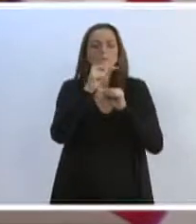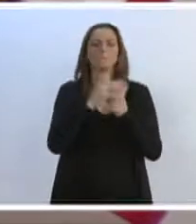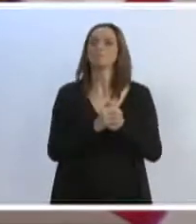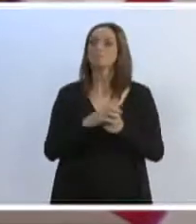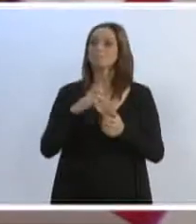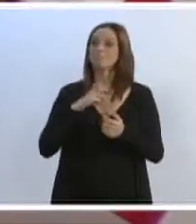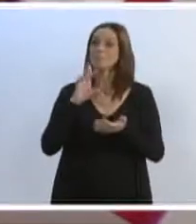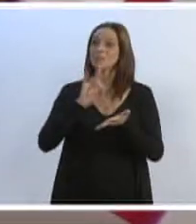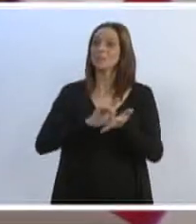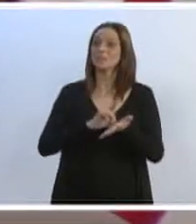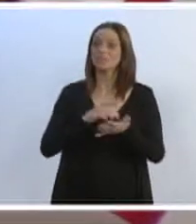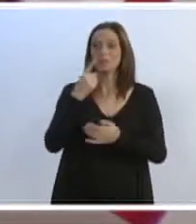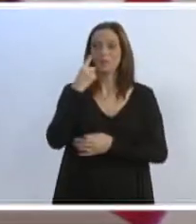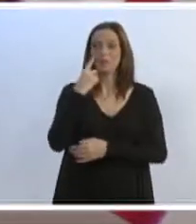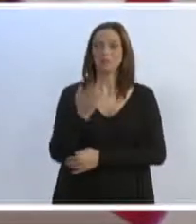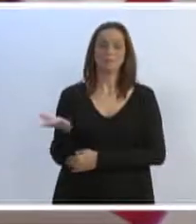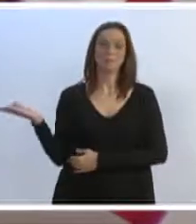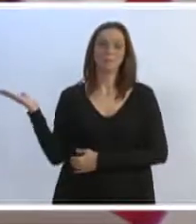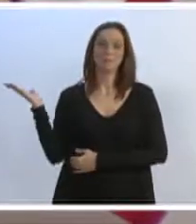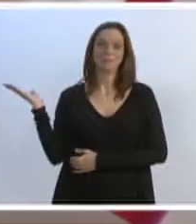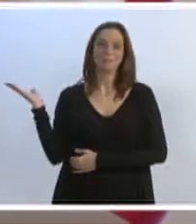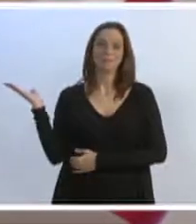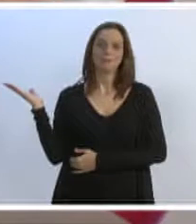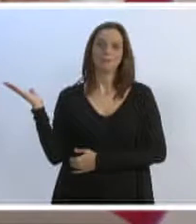meu, que era jornalista